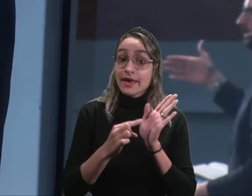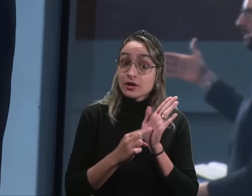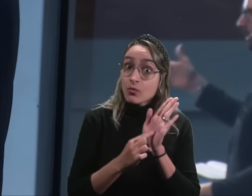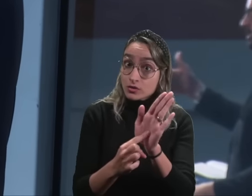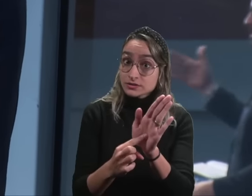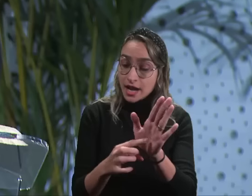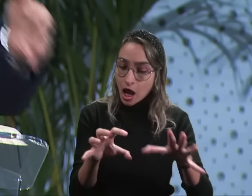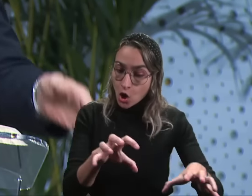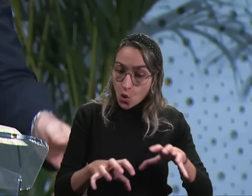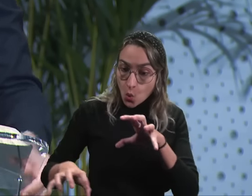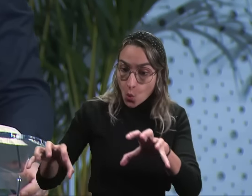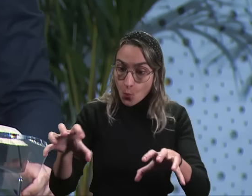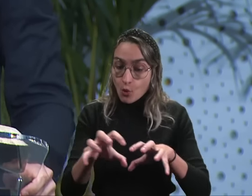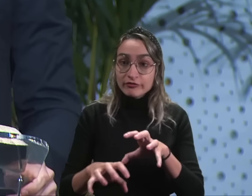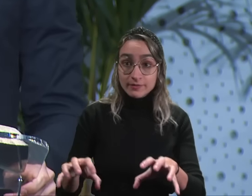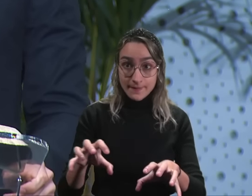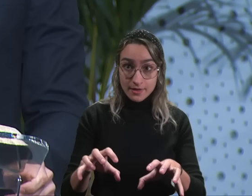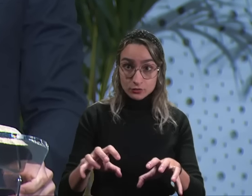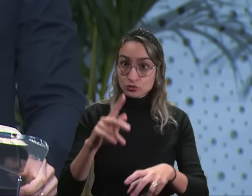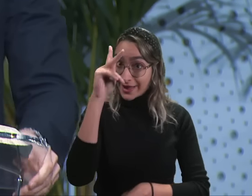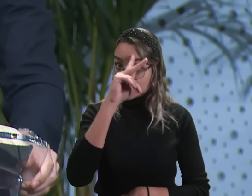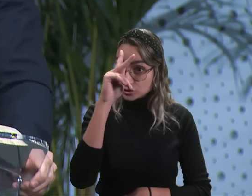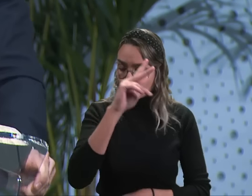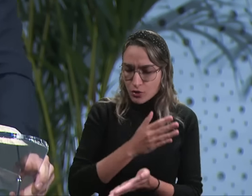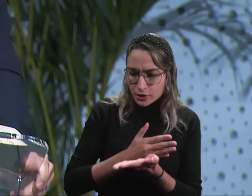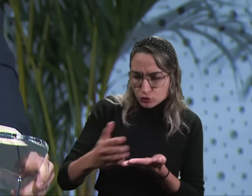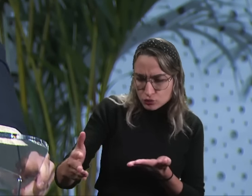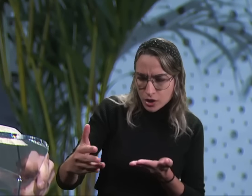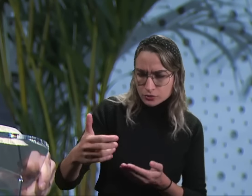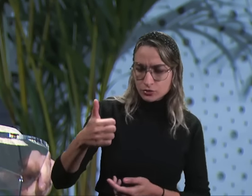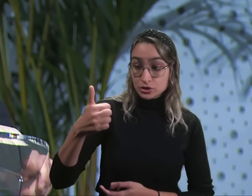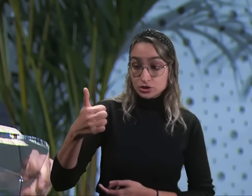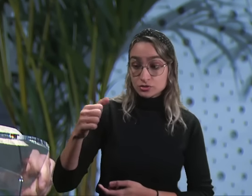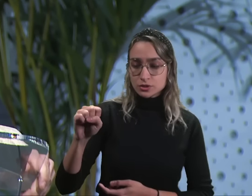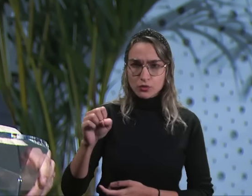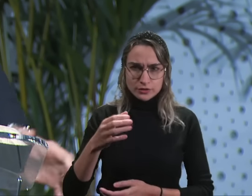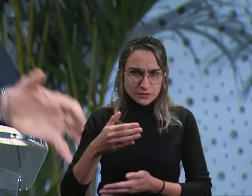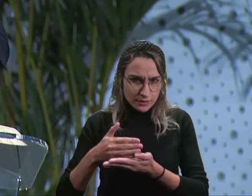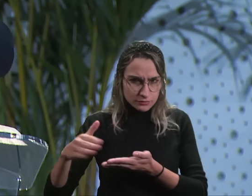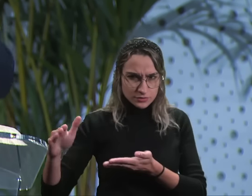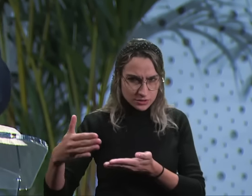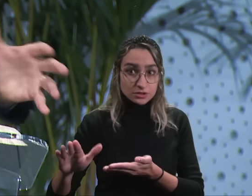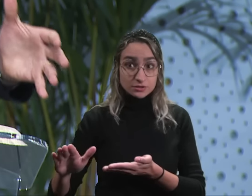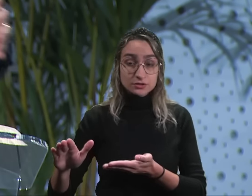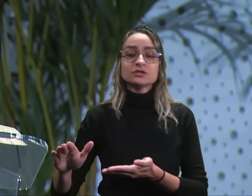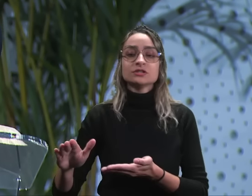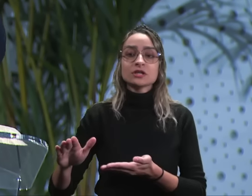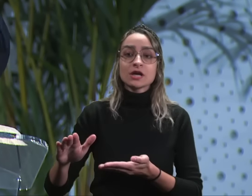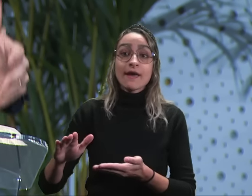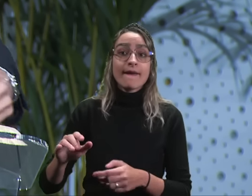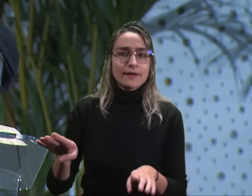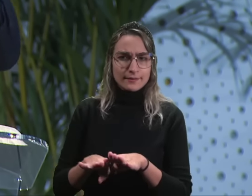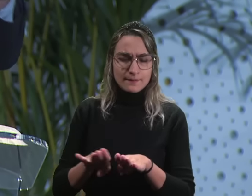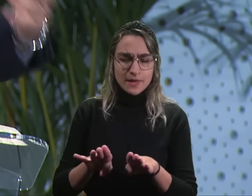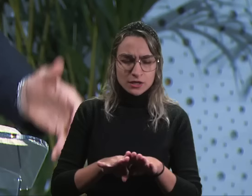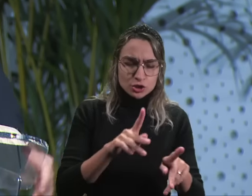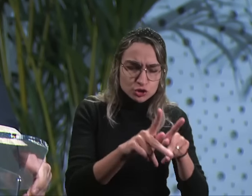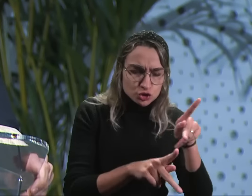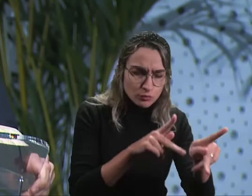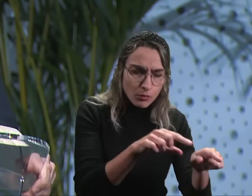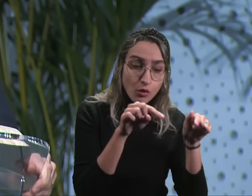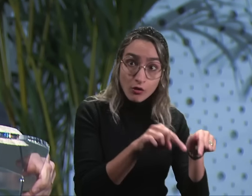década a partir de 1800 em diante de um grupo de pessoas em Tod do mundo que se volta às profecias